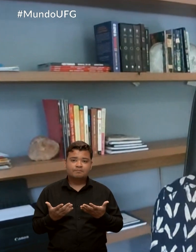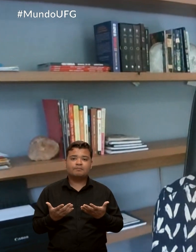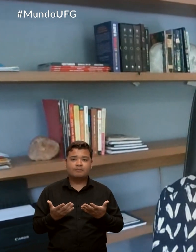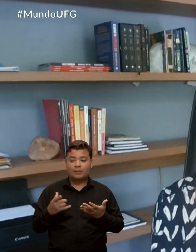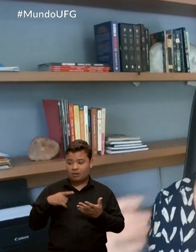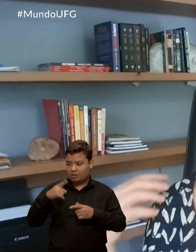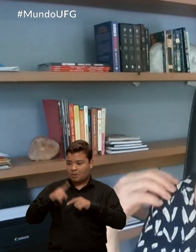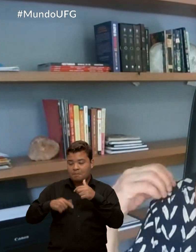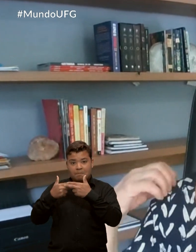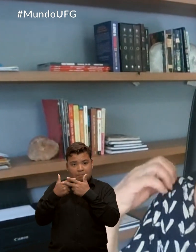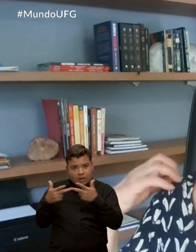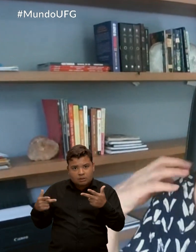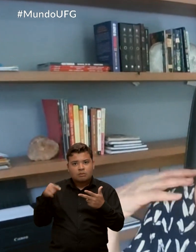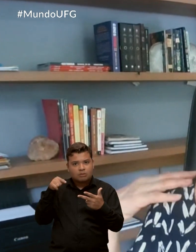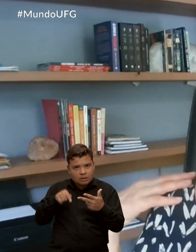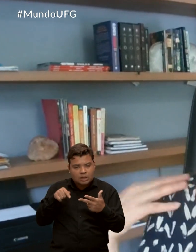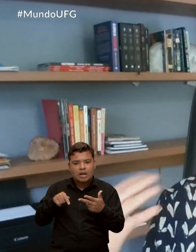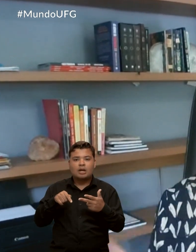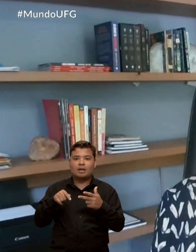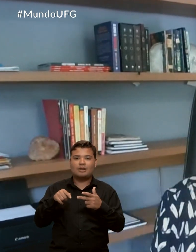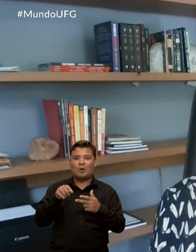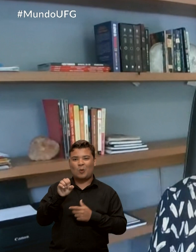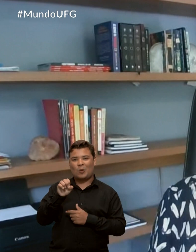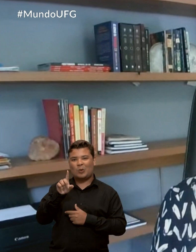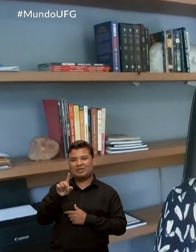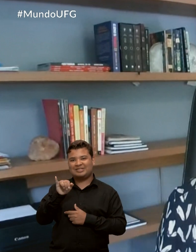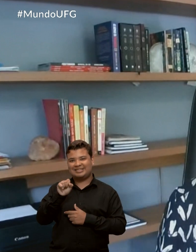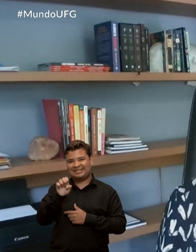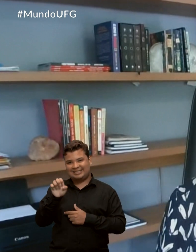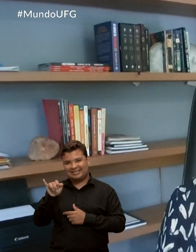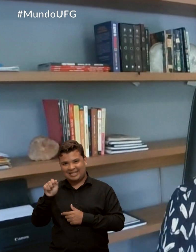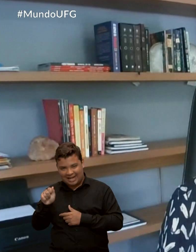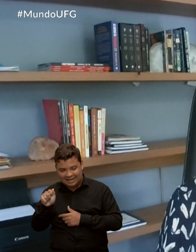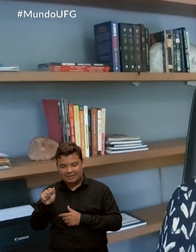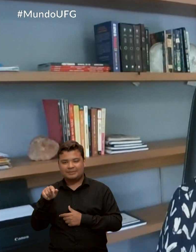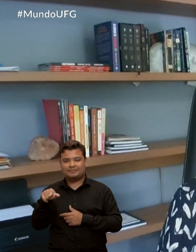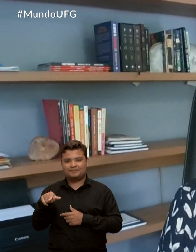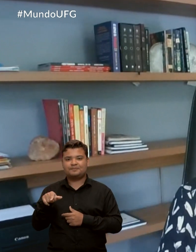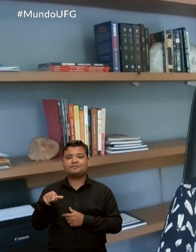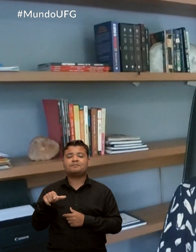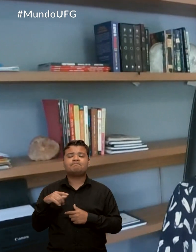esse material da Odisseia, eu